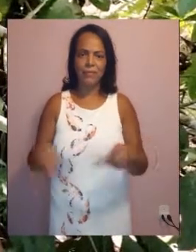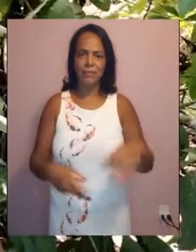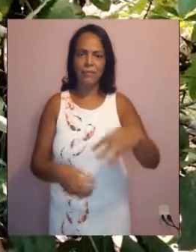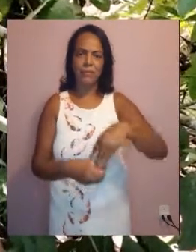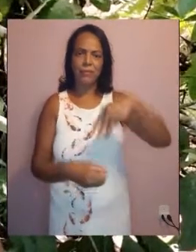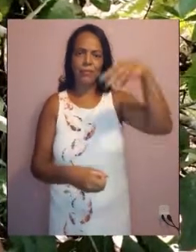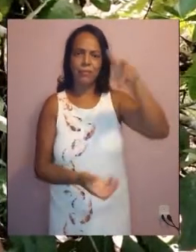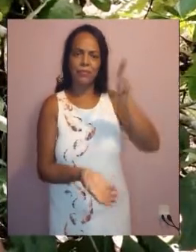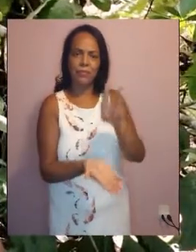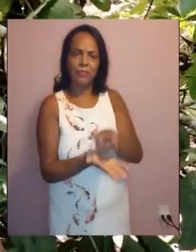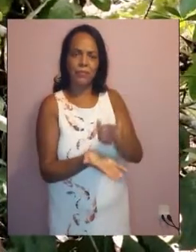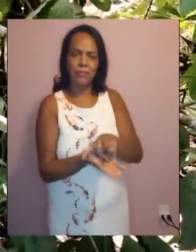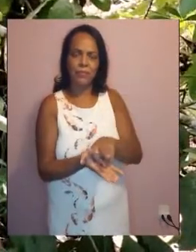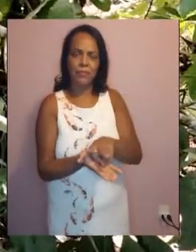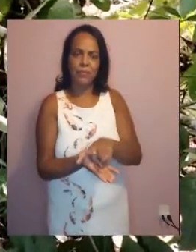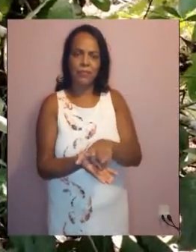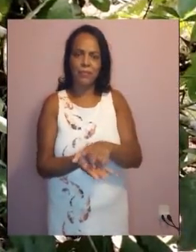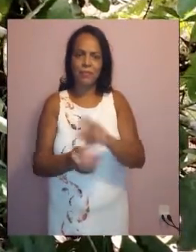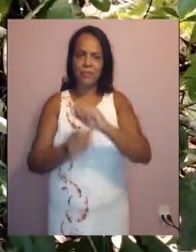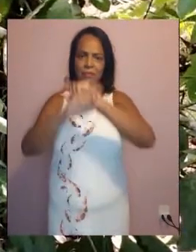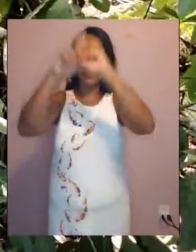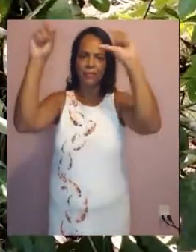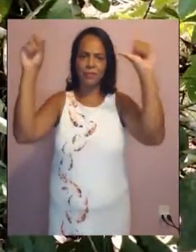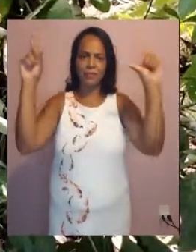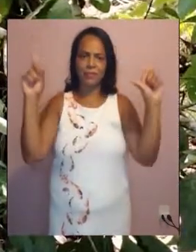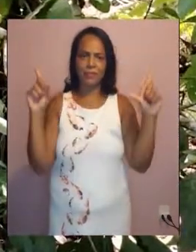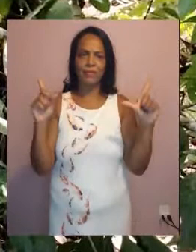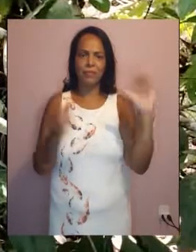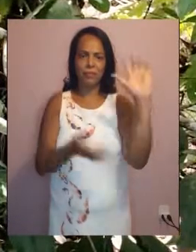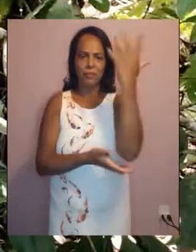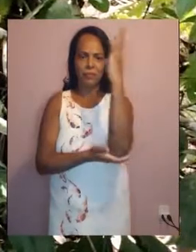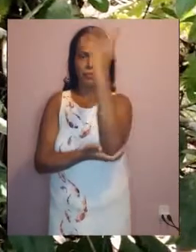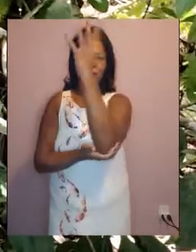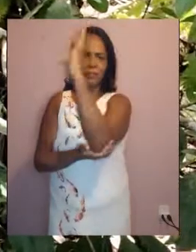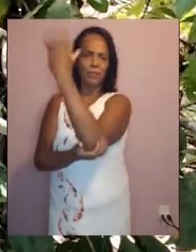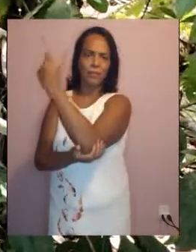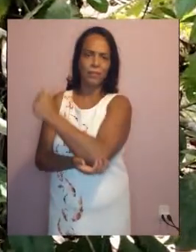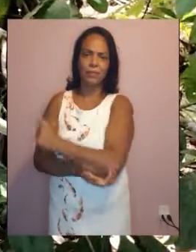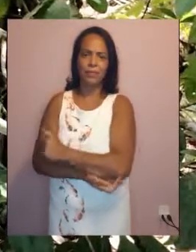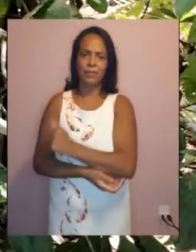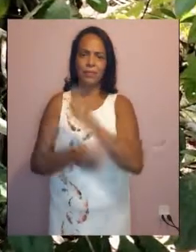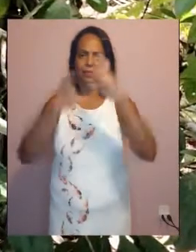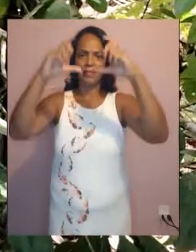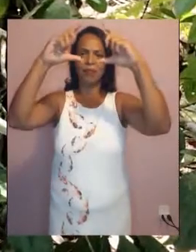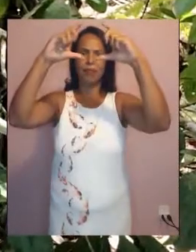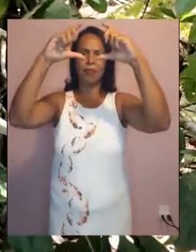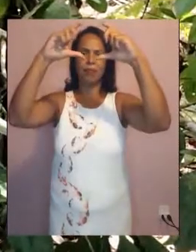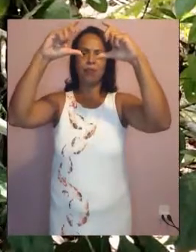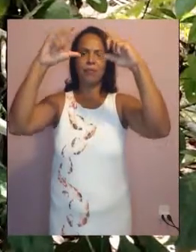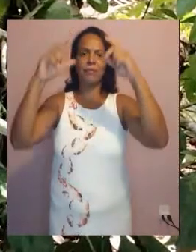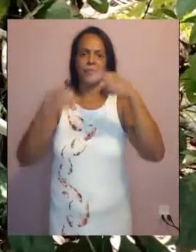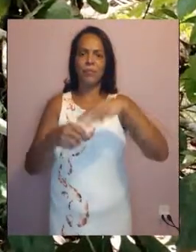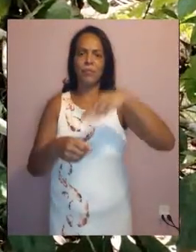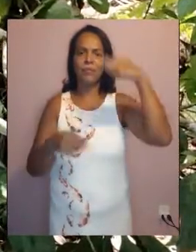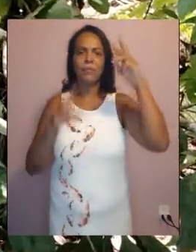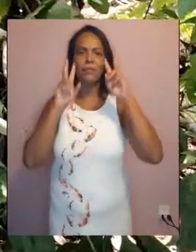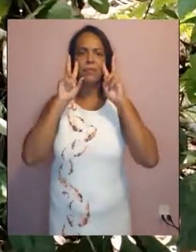ele estava, pela clareira da floresta, a lua ele